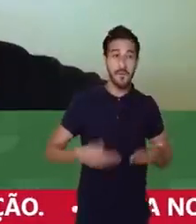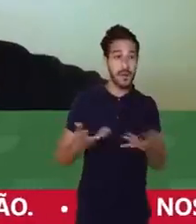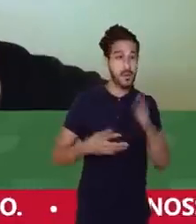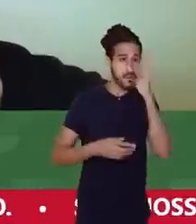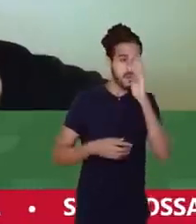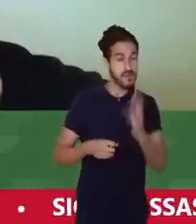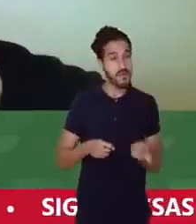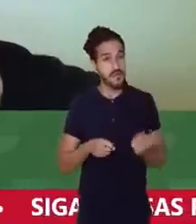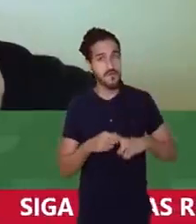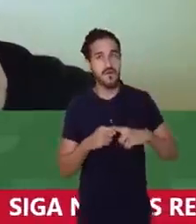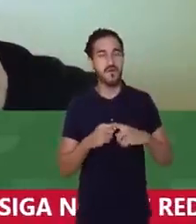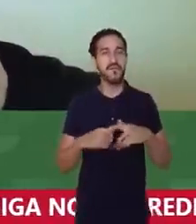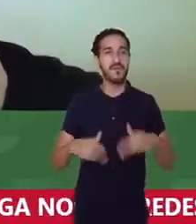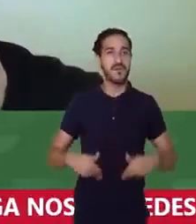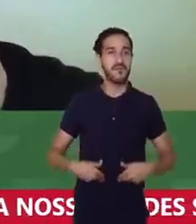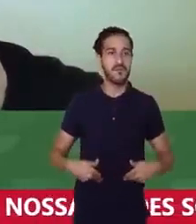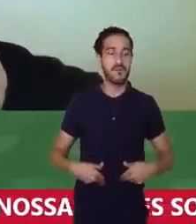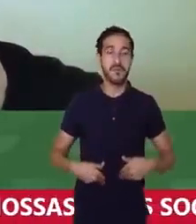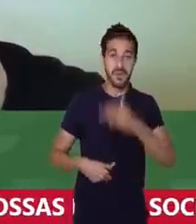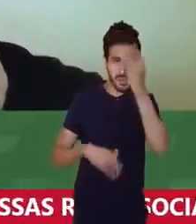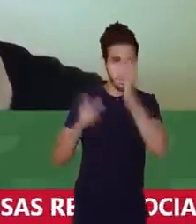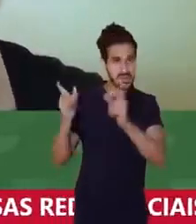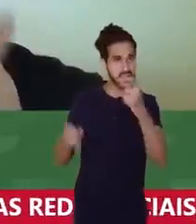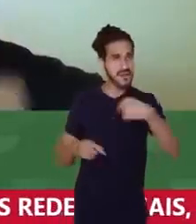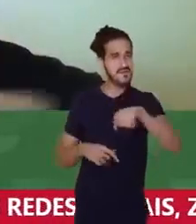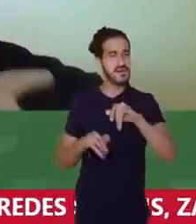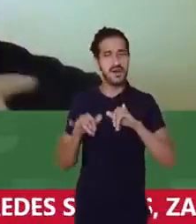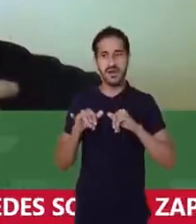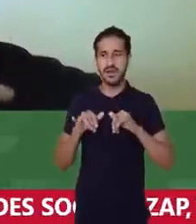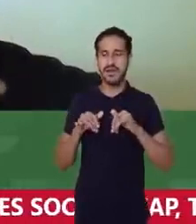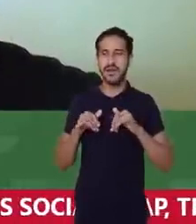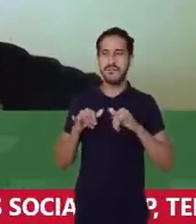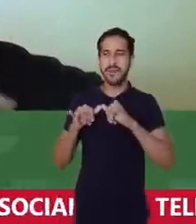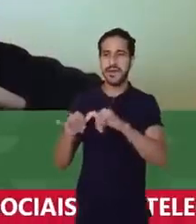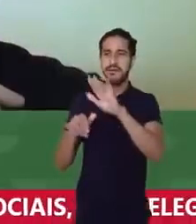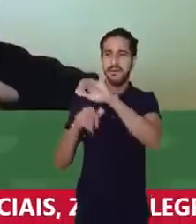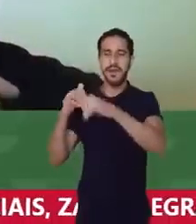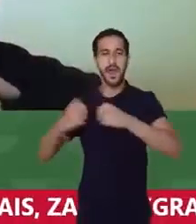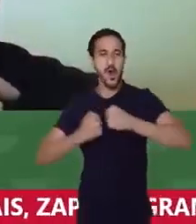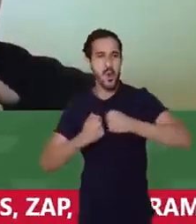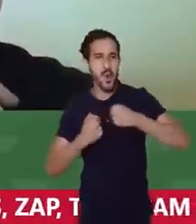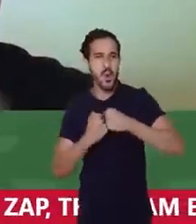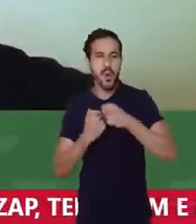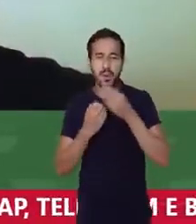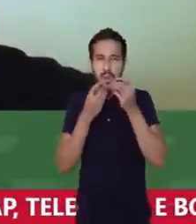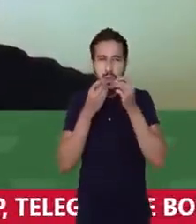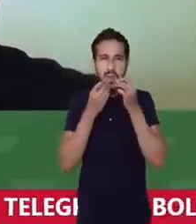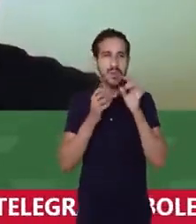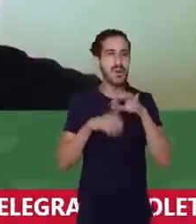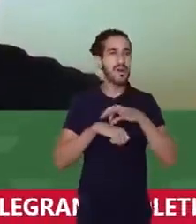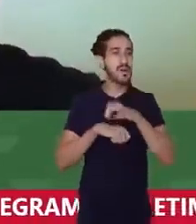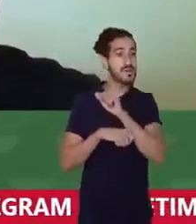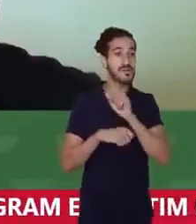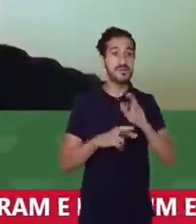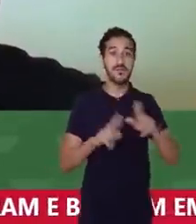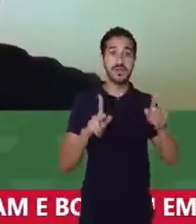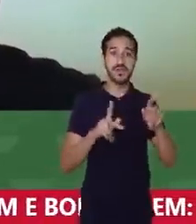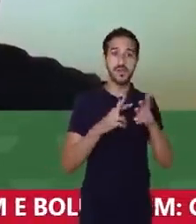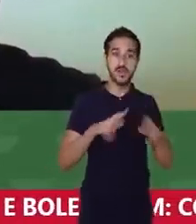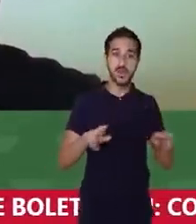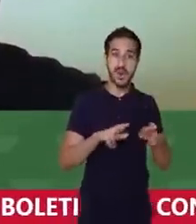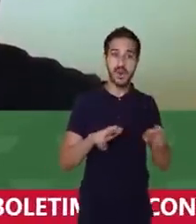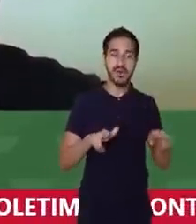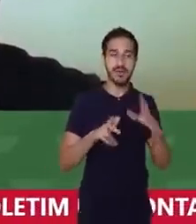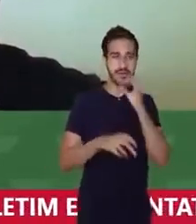Brasil volta ao mapa da fome, as pessoas vão lá no açougue para pegar um ossinho, para ter um gostinho da carne, diferente do que era o churrasquinho do final de